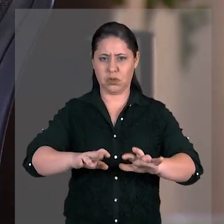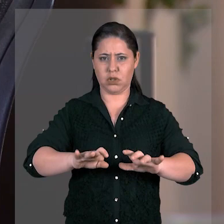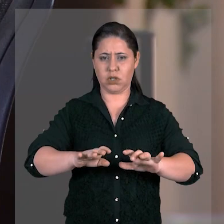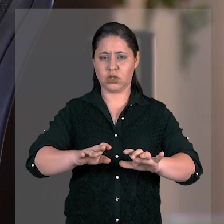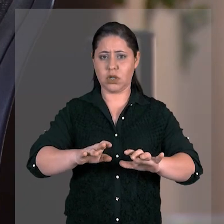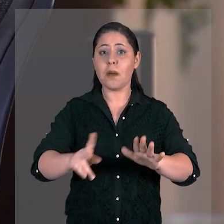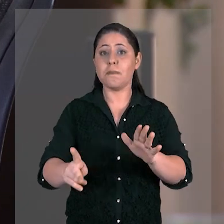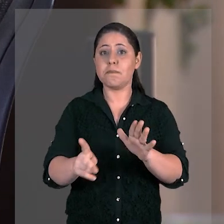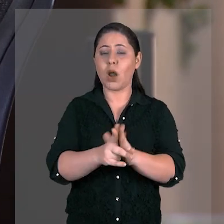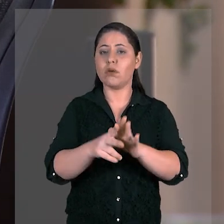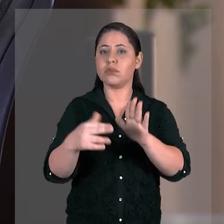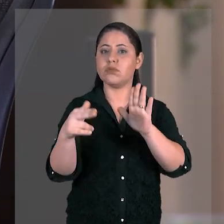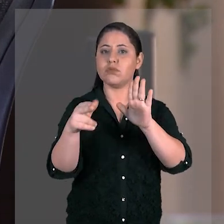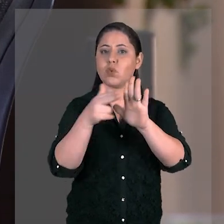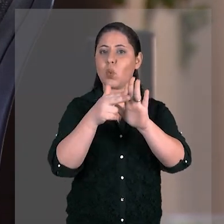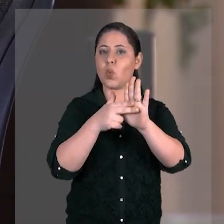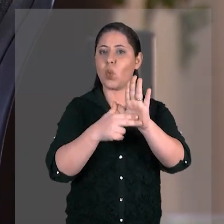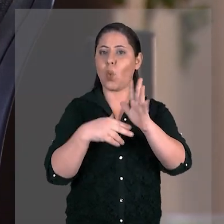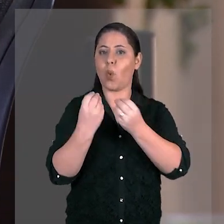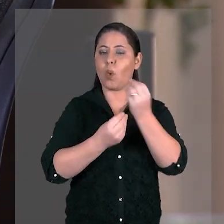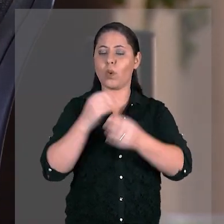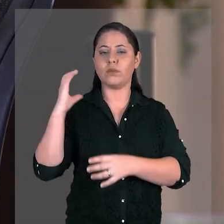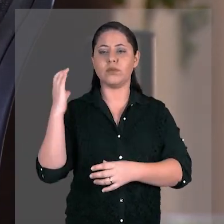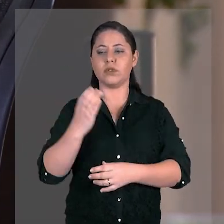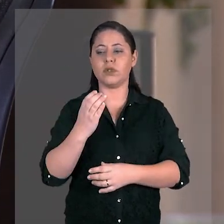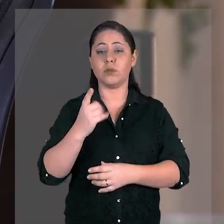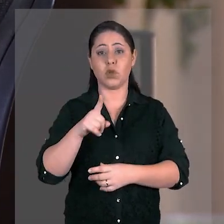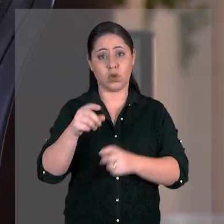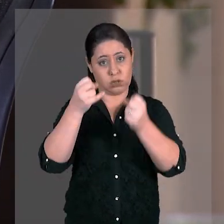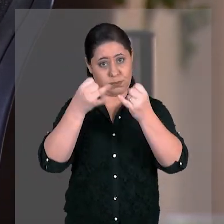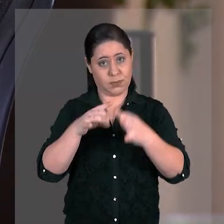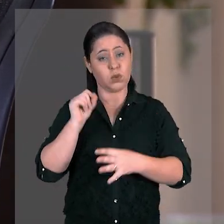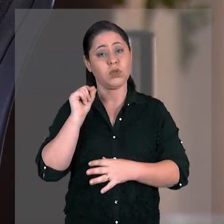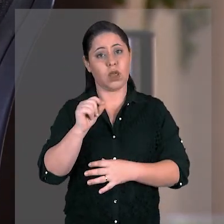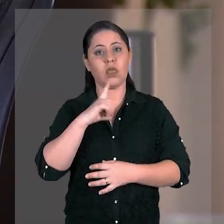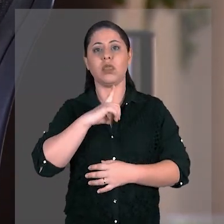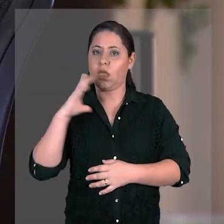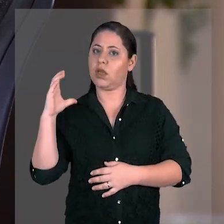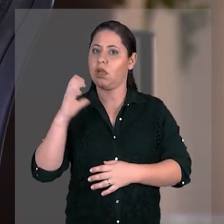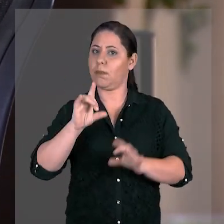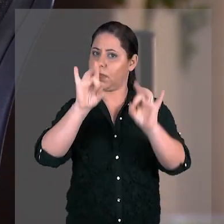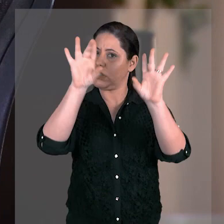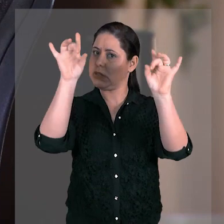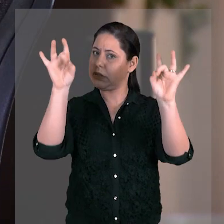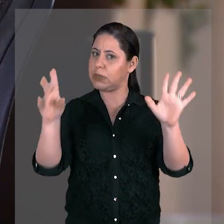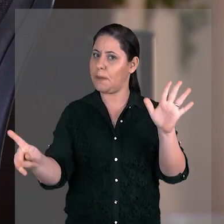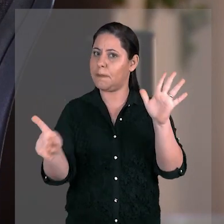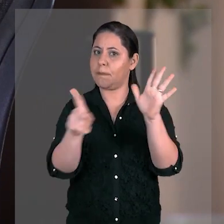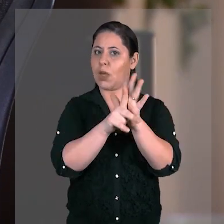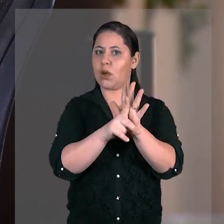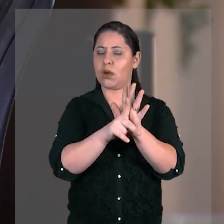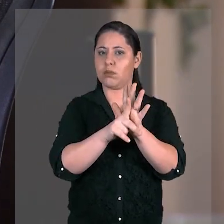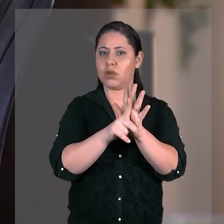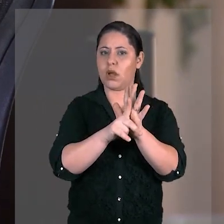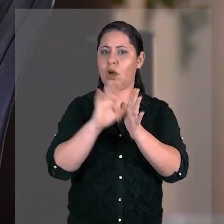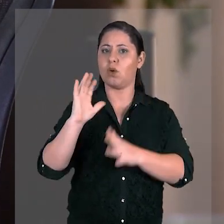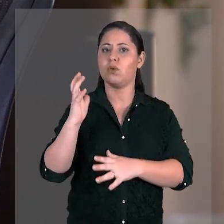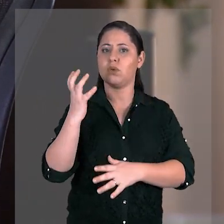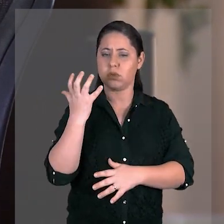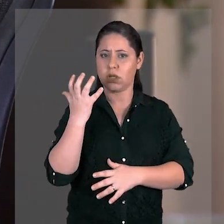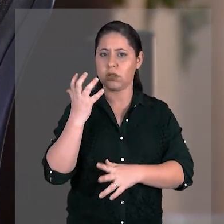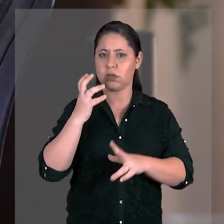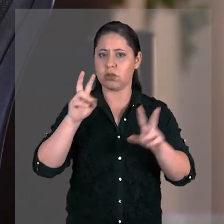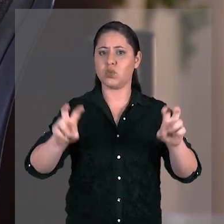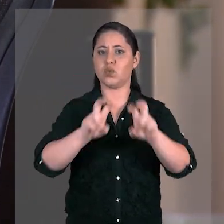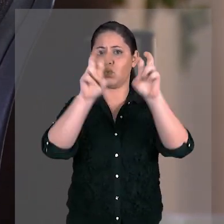já estão tipificadas em crime. Eu quero deixar claro o seguinte, existem crimes específicos que são praticados